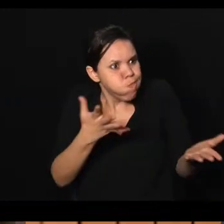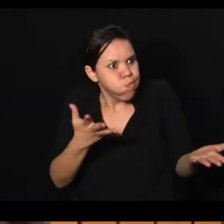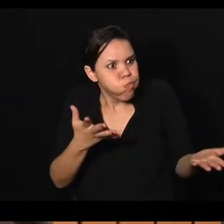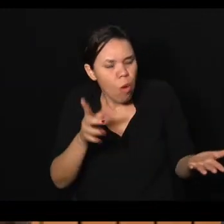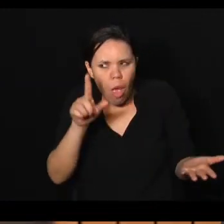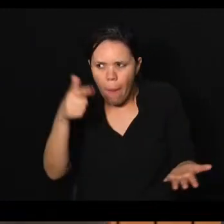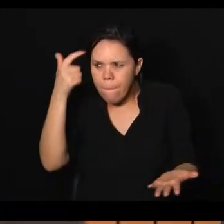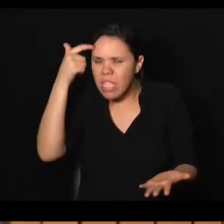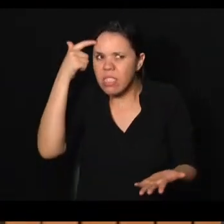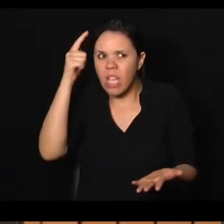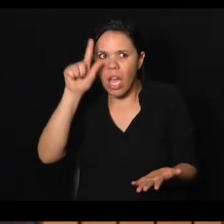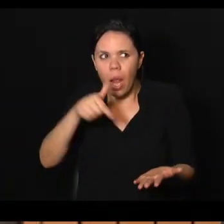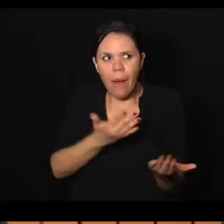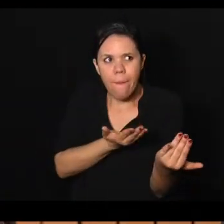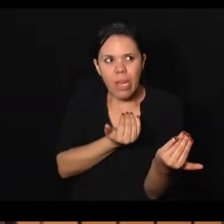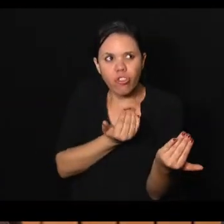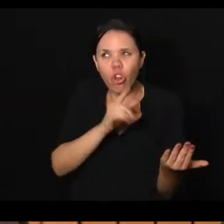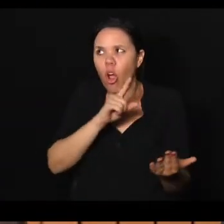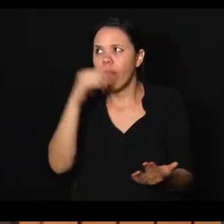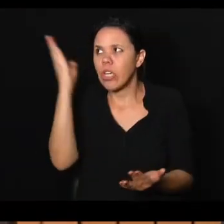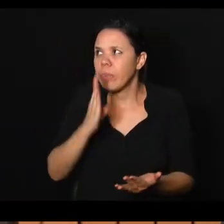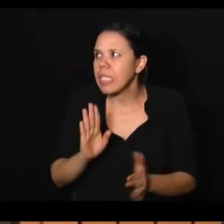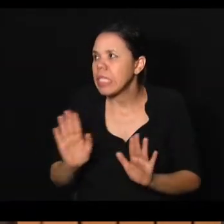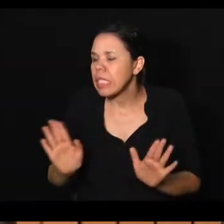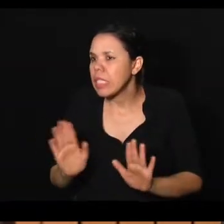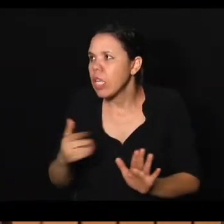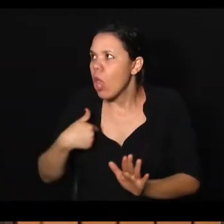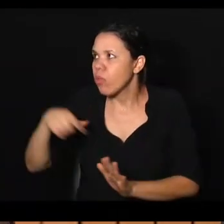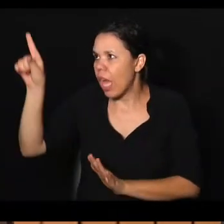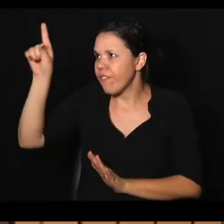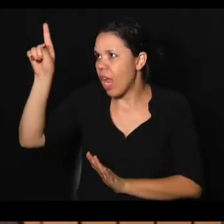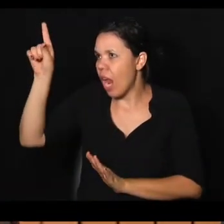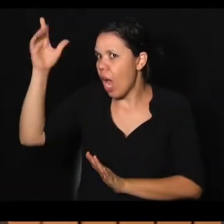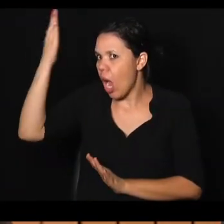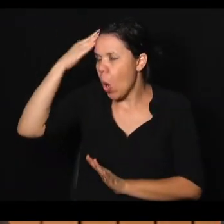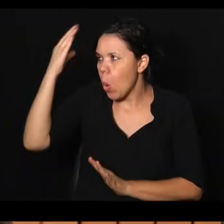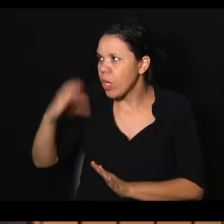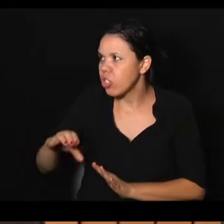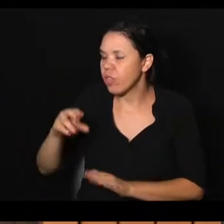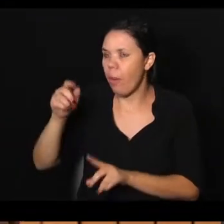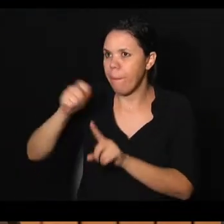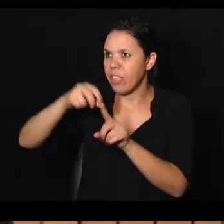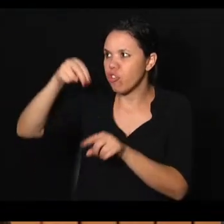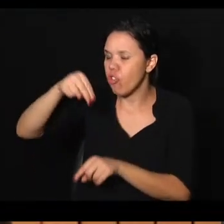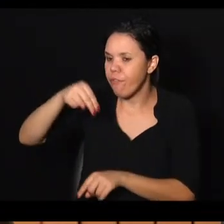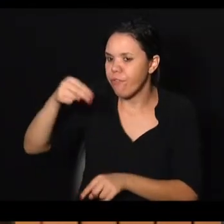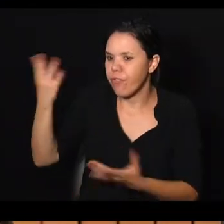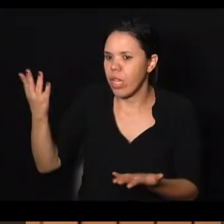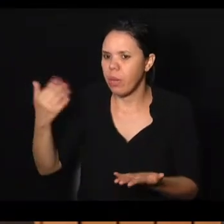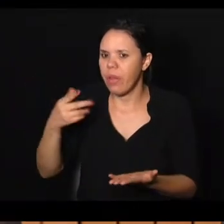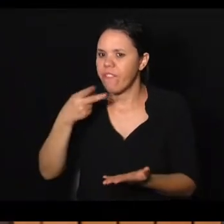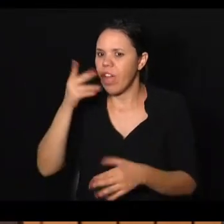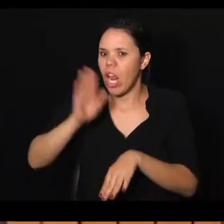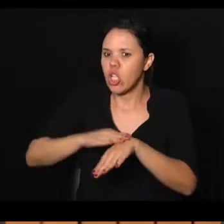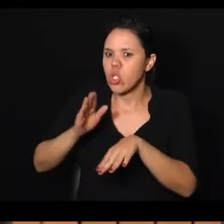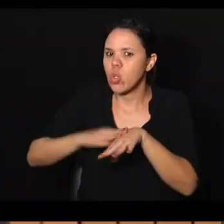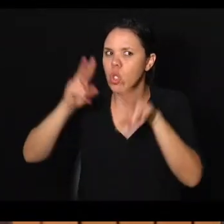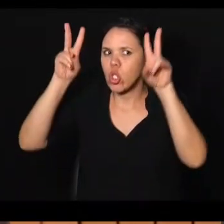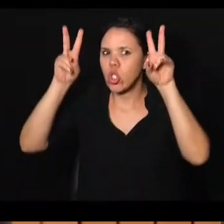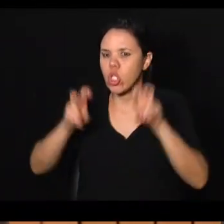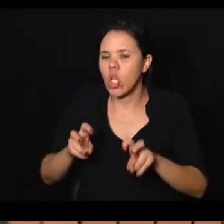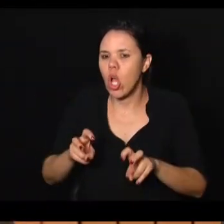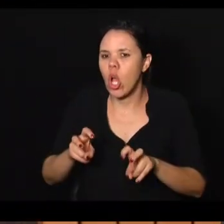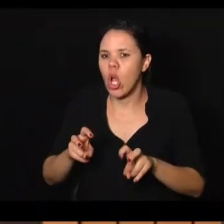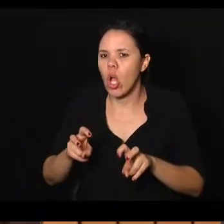jovem que foi abusada no Brasil. Eu estava em Curitiba em novembro, falando sobre abuso. A tenente